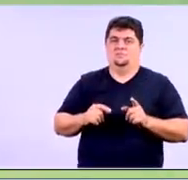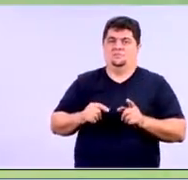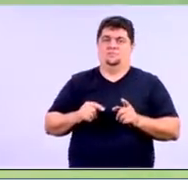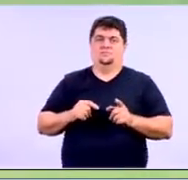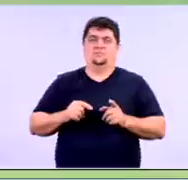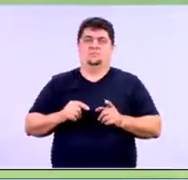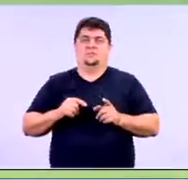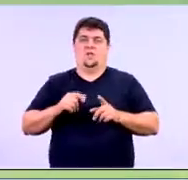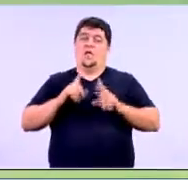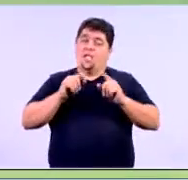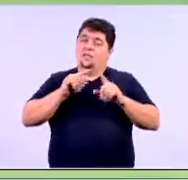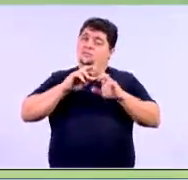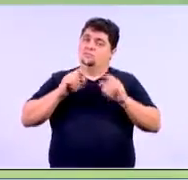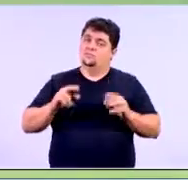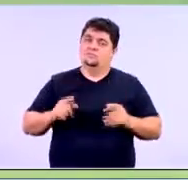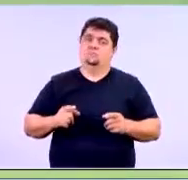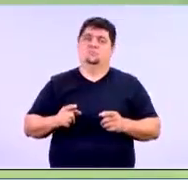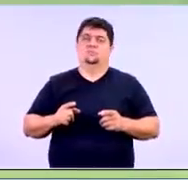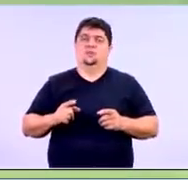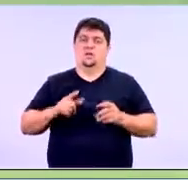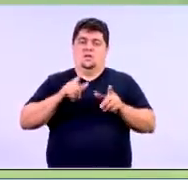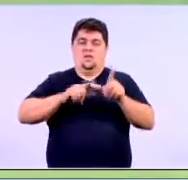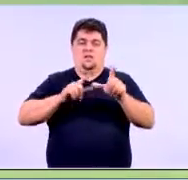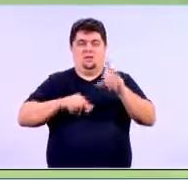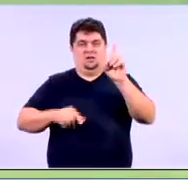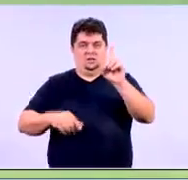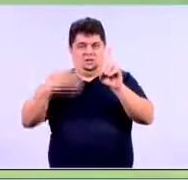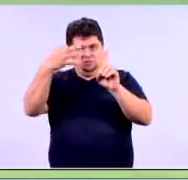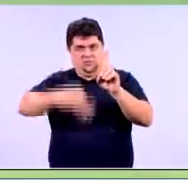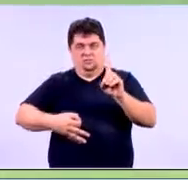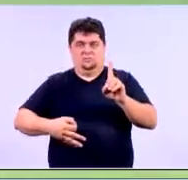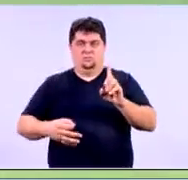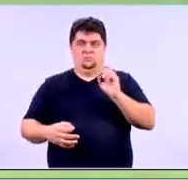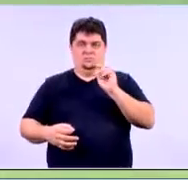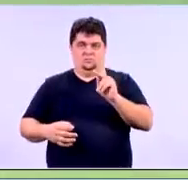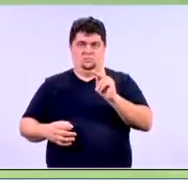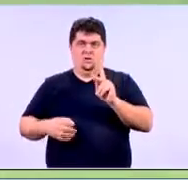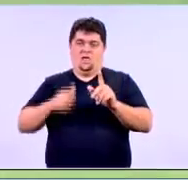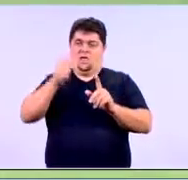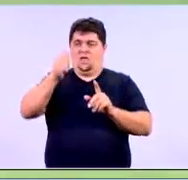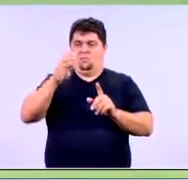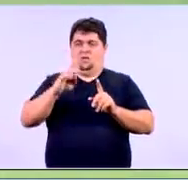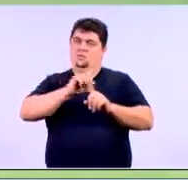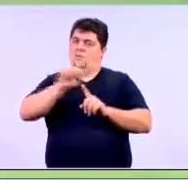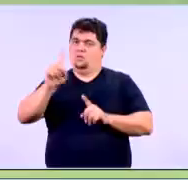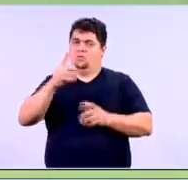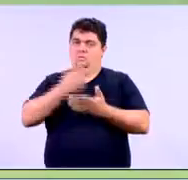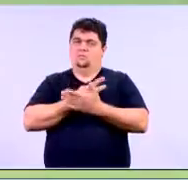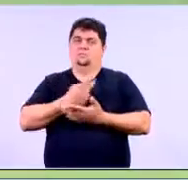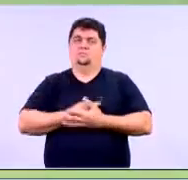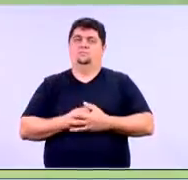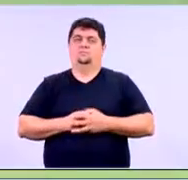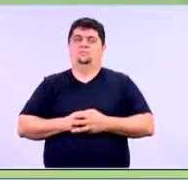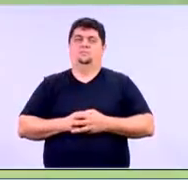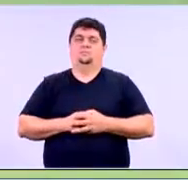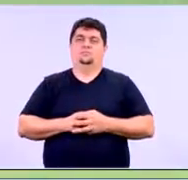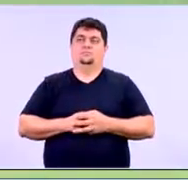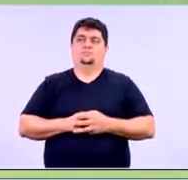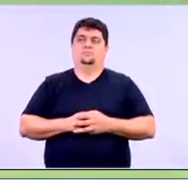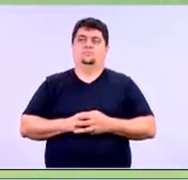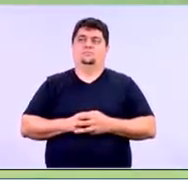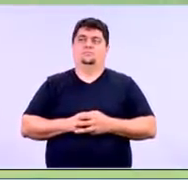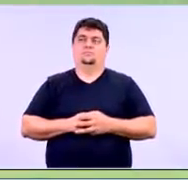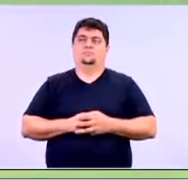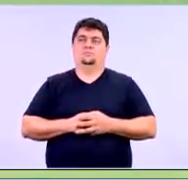Então por isso que é a letra D, ok? E não a letra A nem a letra B. Professor, só mais